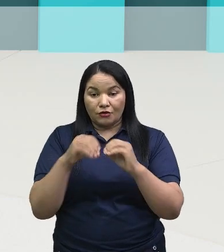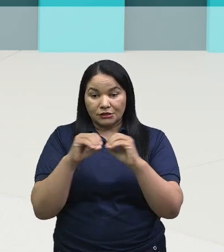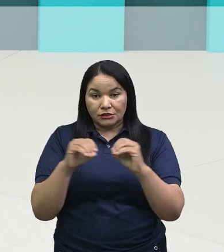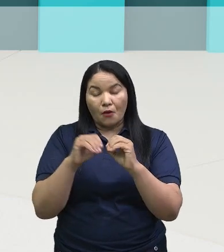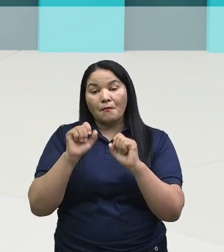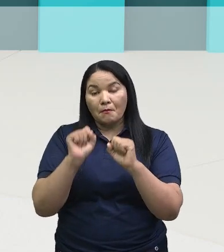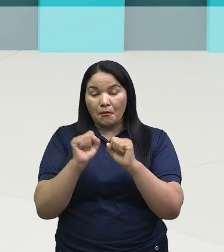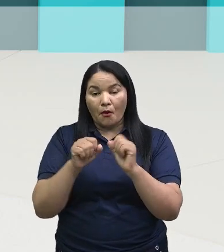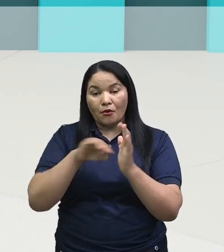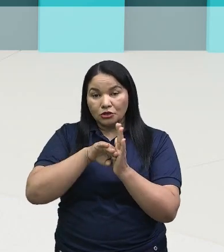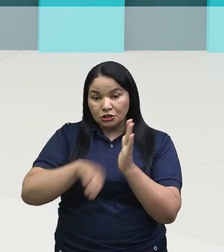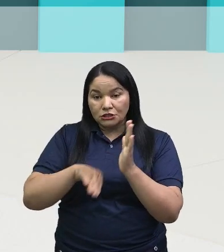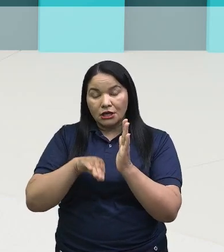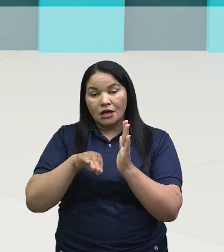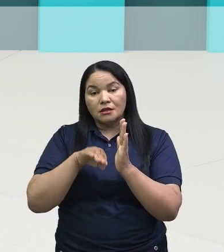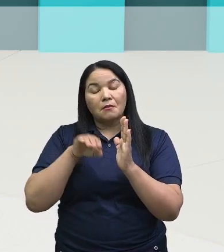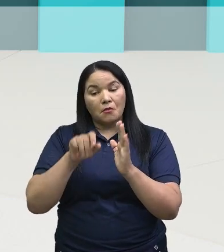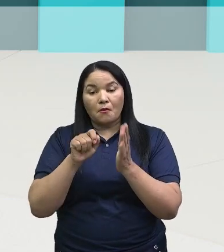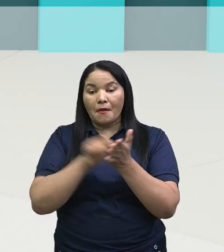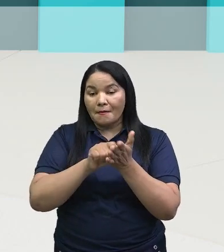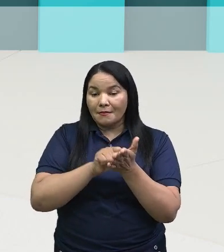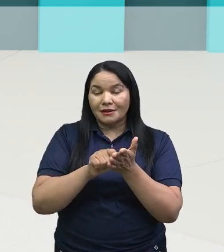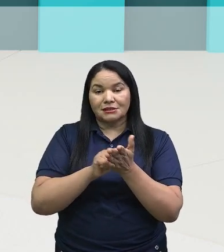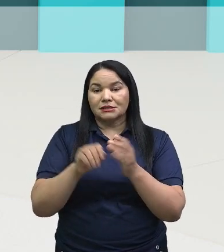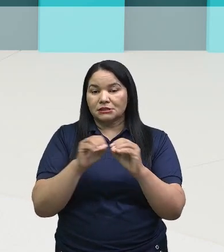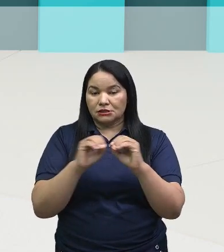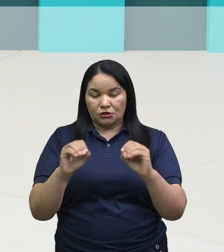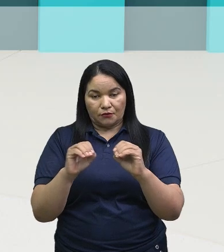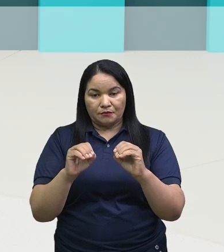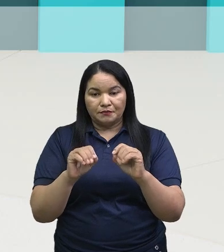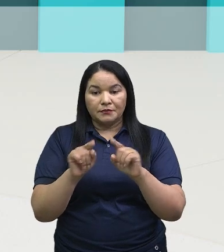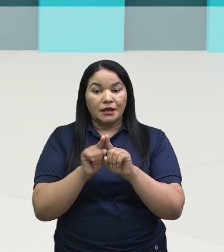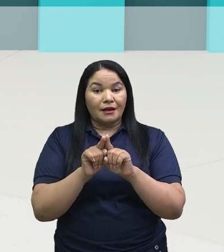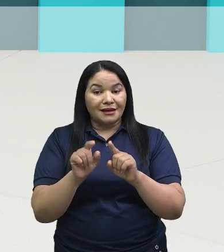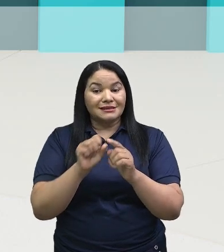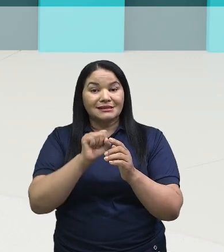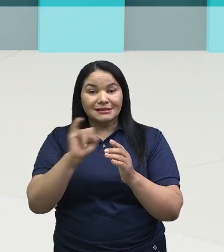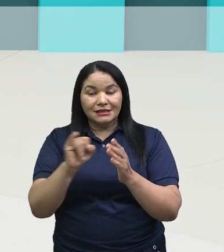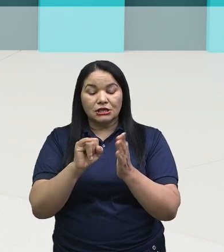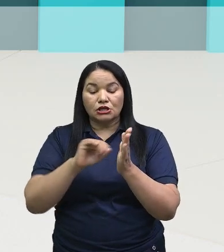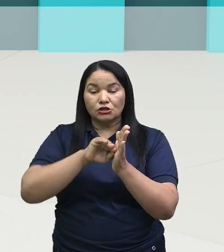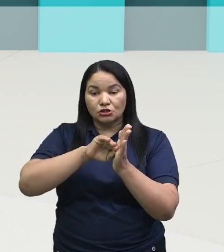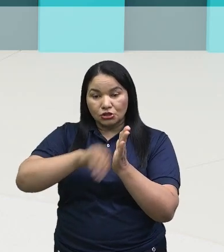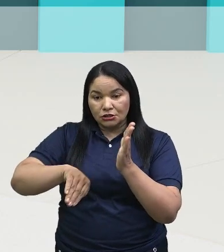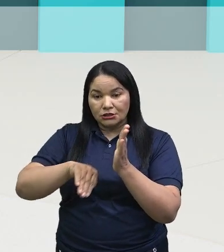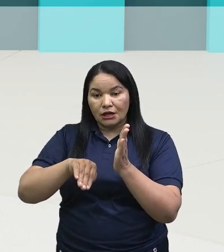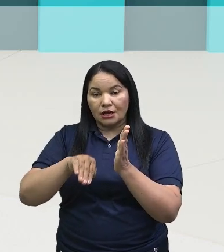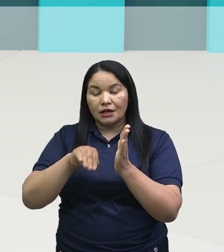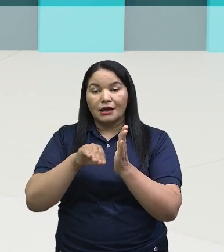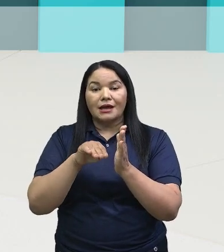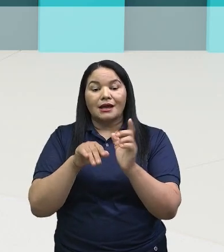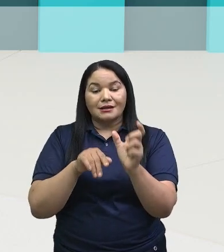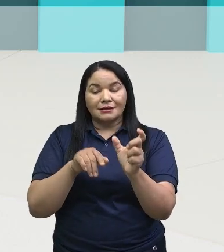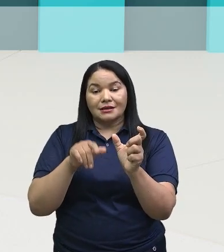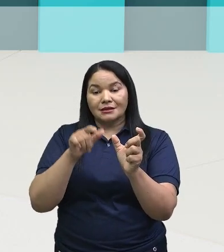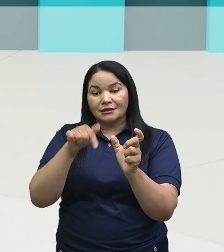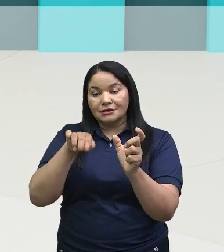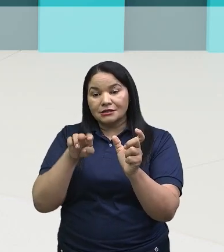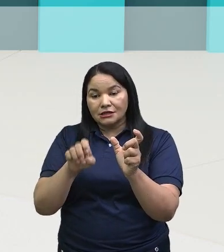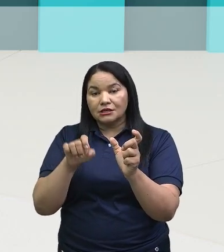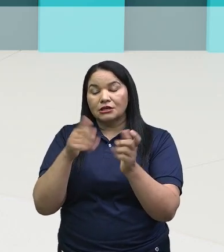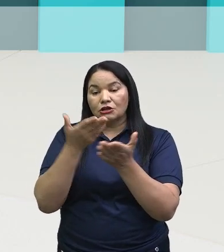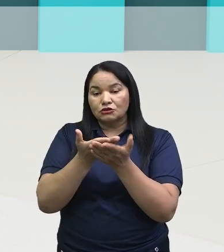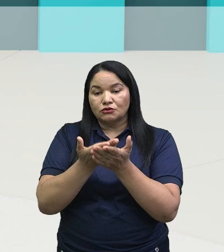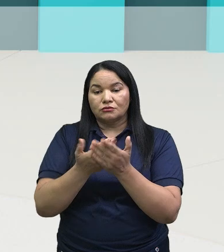elas podem ser tiradas da estrutura. Então, o que acontece? Se eu tirar a parte que estudam, vai ficar